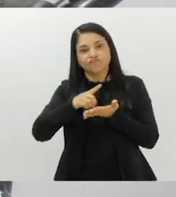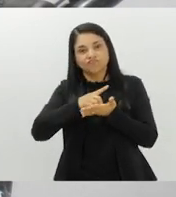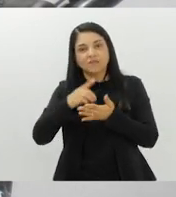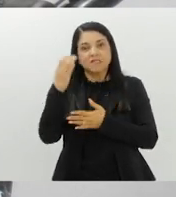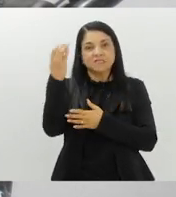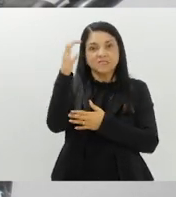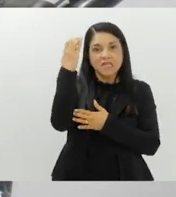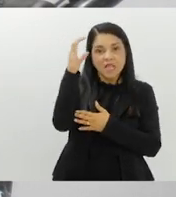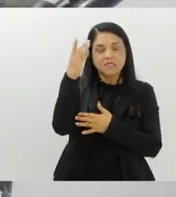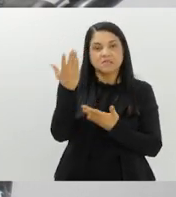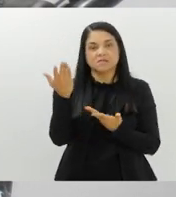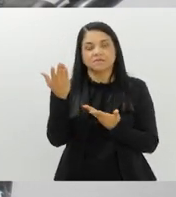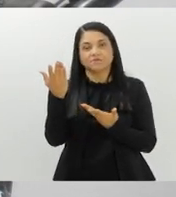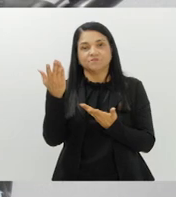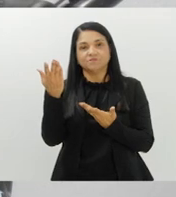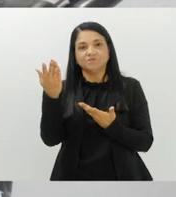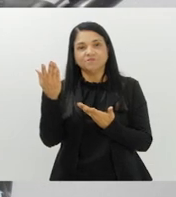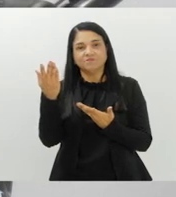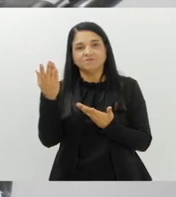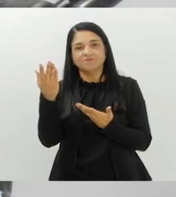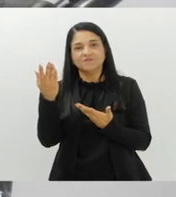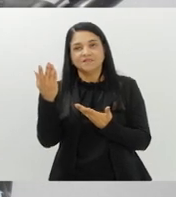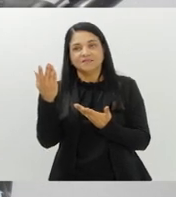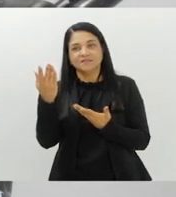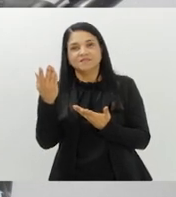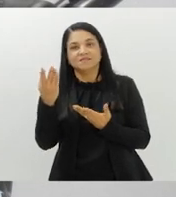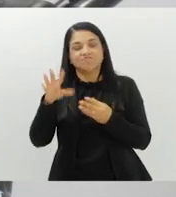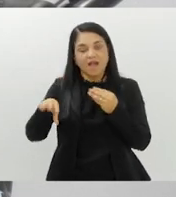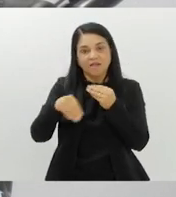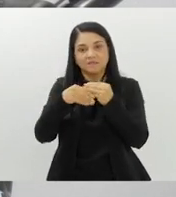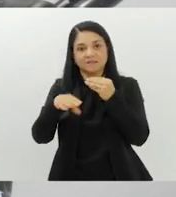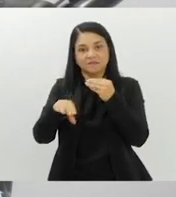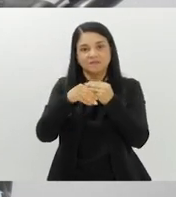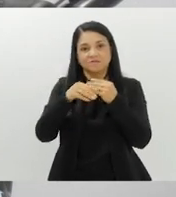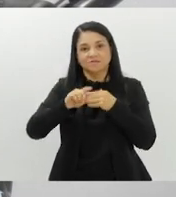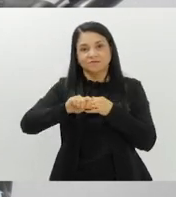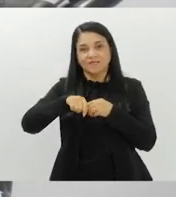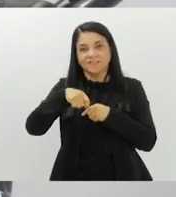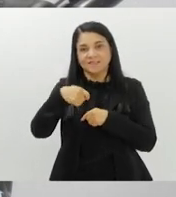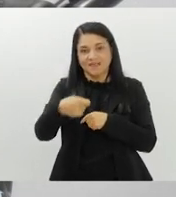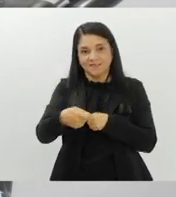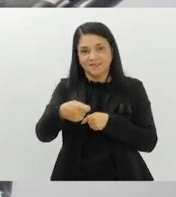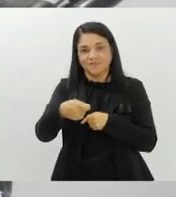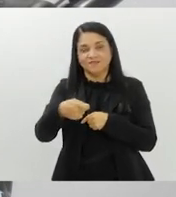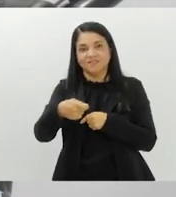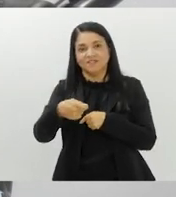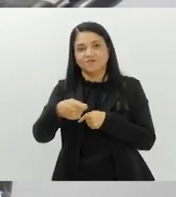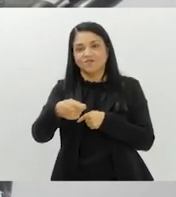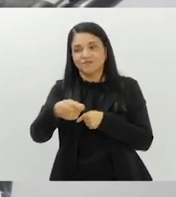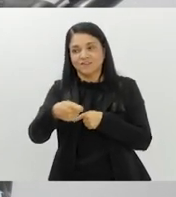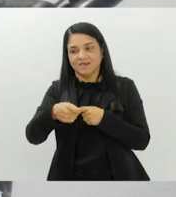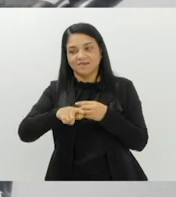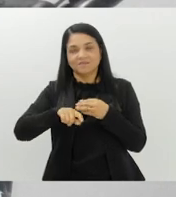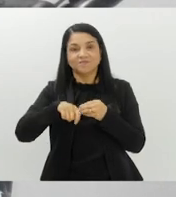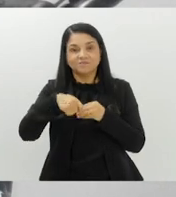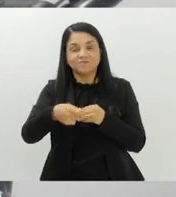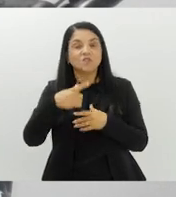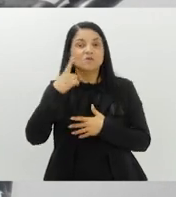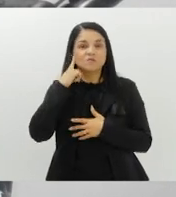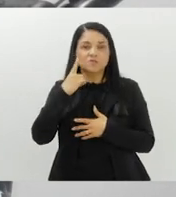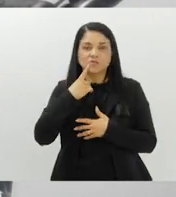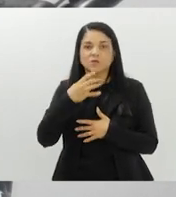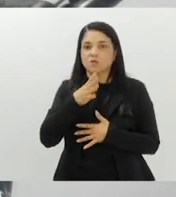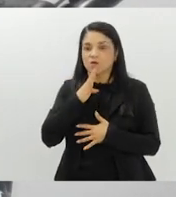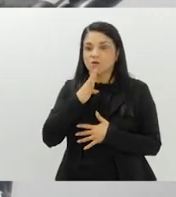ciências, e aí a gente pode ir acrescentando ali vários sinais. Como eu falei, por exemplo, os surdos me conhecem,